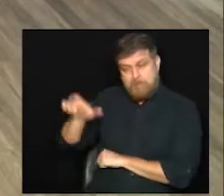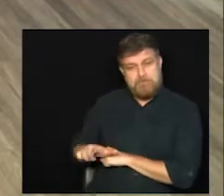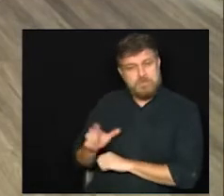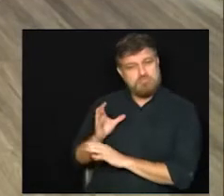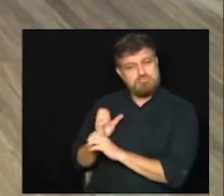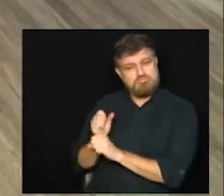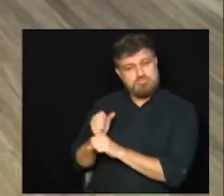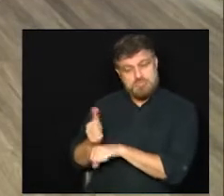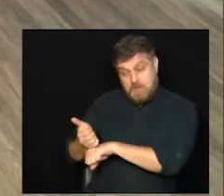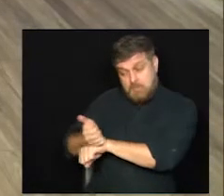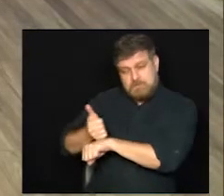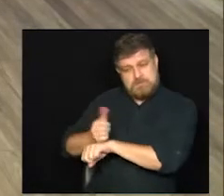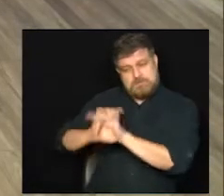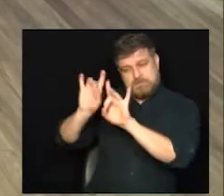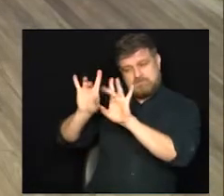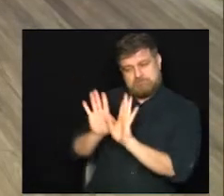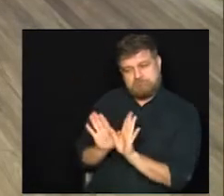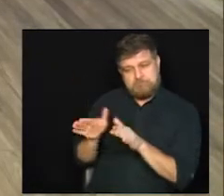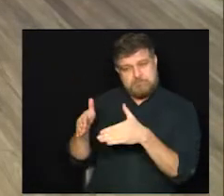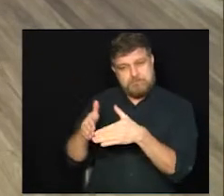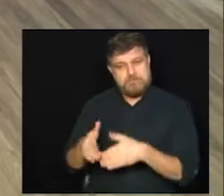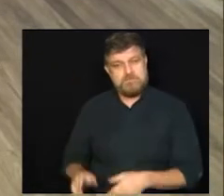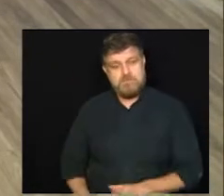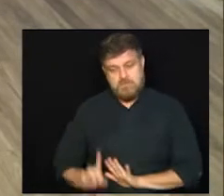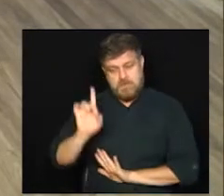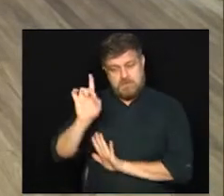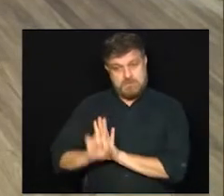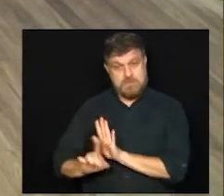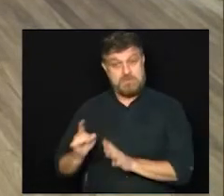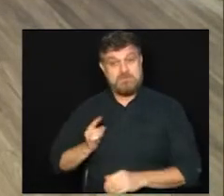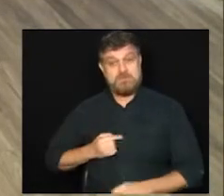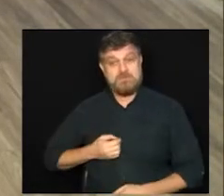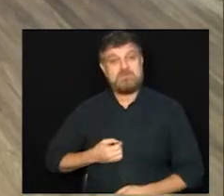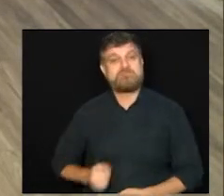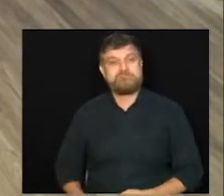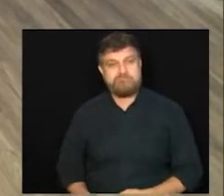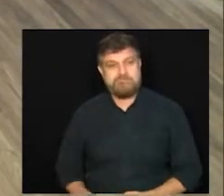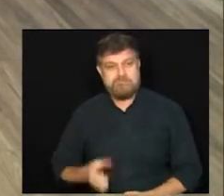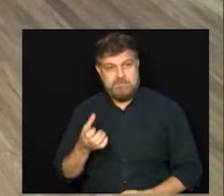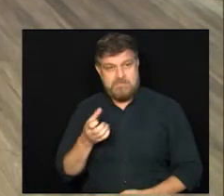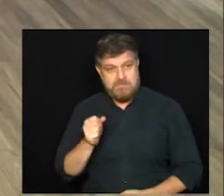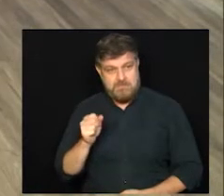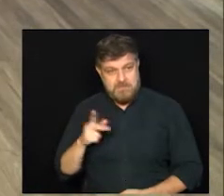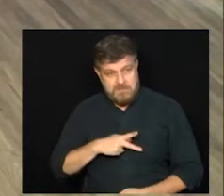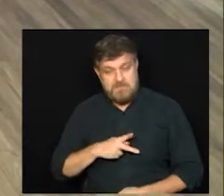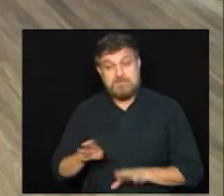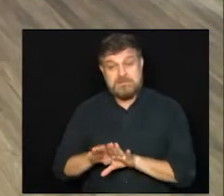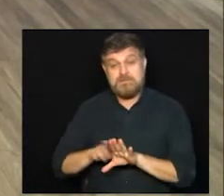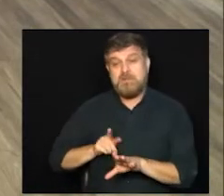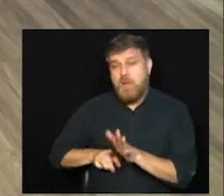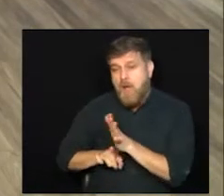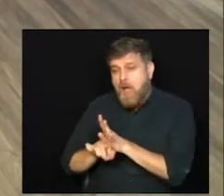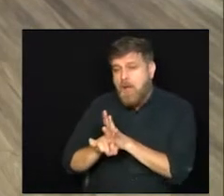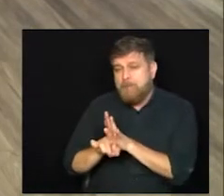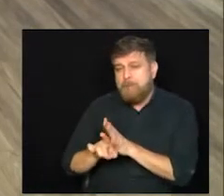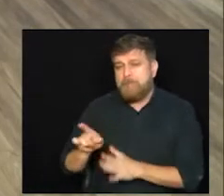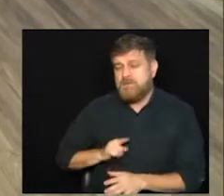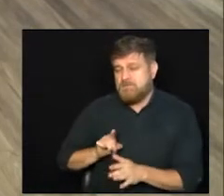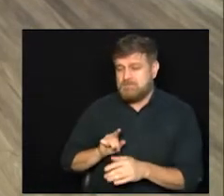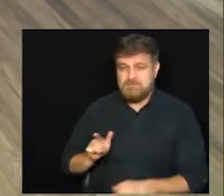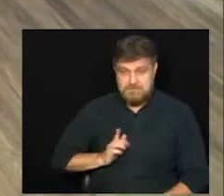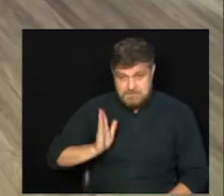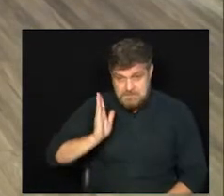contadora especialista em direito previdenciário. Então, André Aranha, meu primeiro questionamento para você: